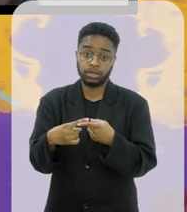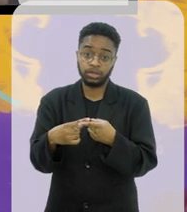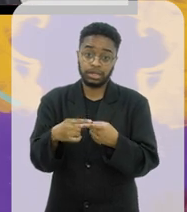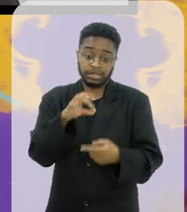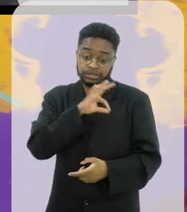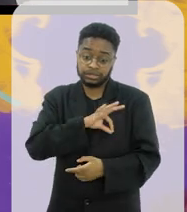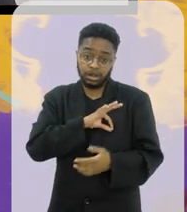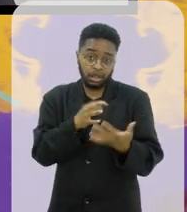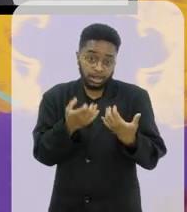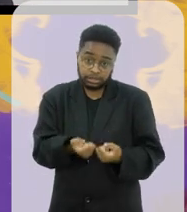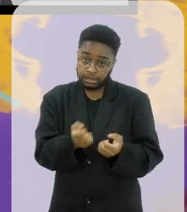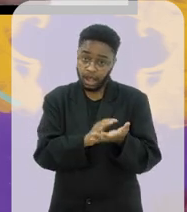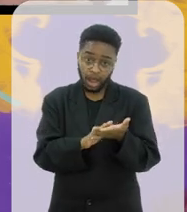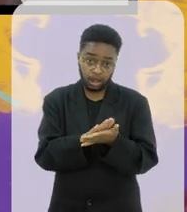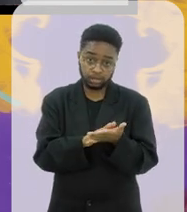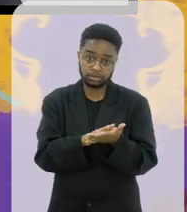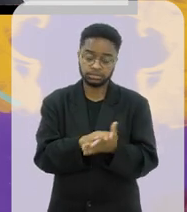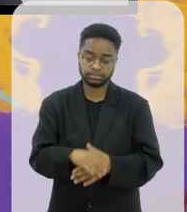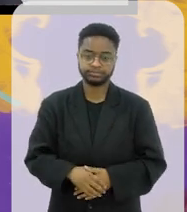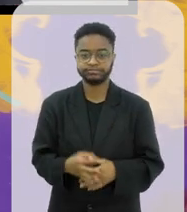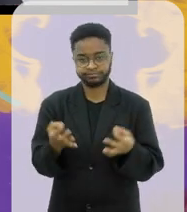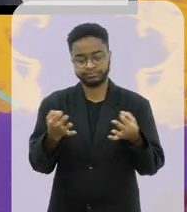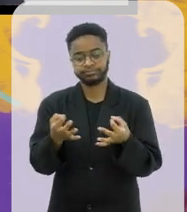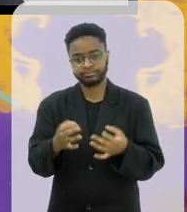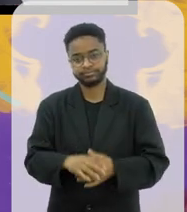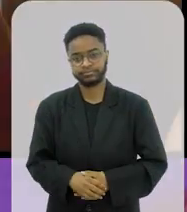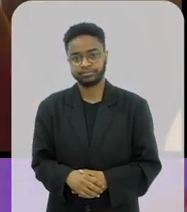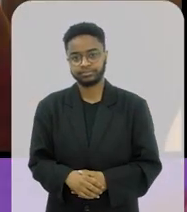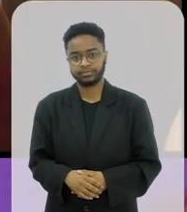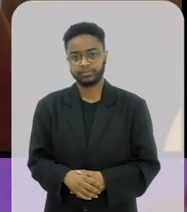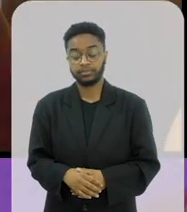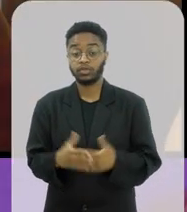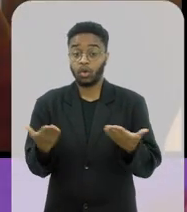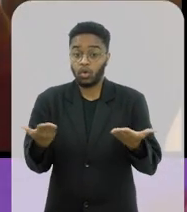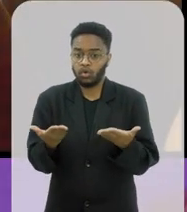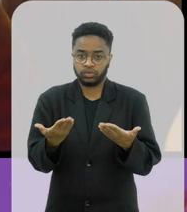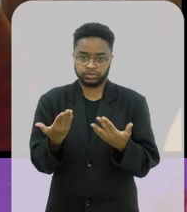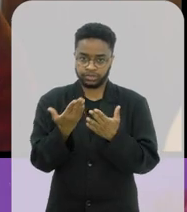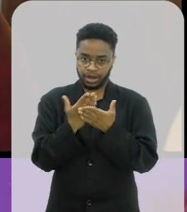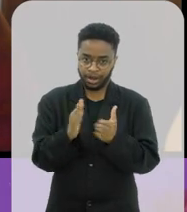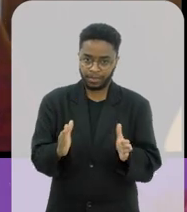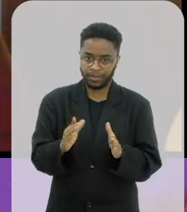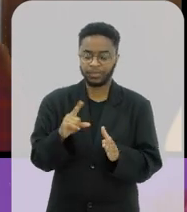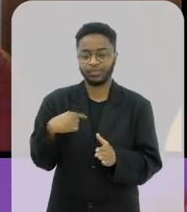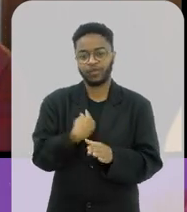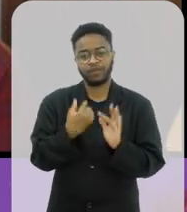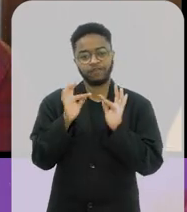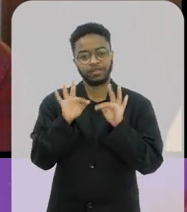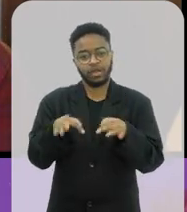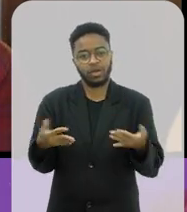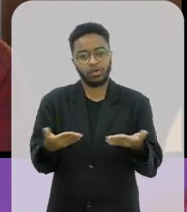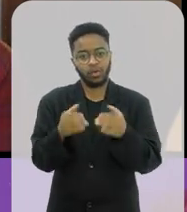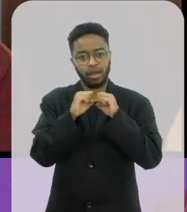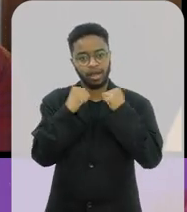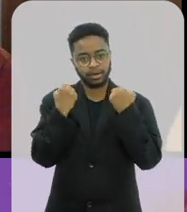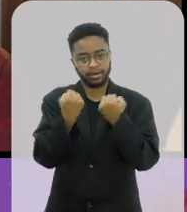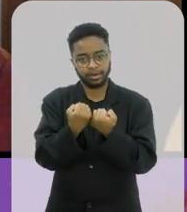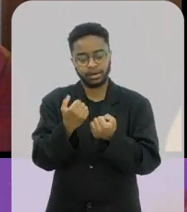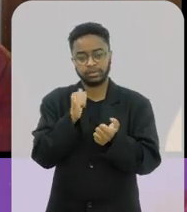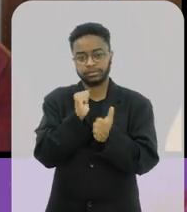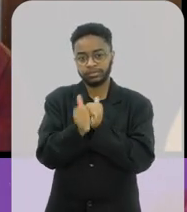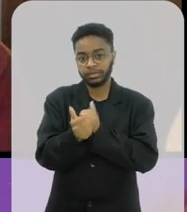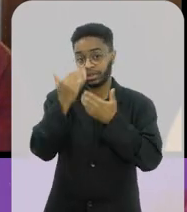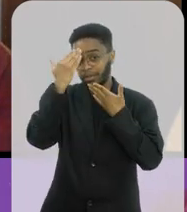estão sem receber também dinheiro, Rui. Com certeza. Bem, Sérgio, por hoje é só. Estamos encerrando o Arena